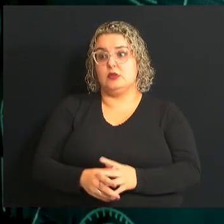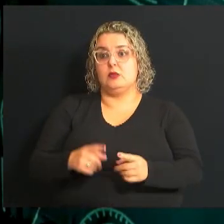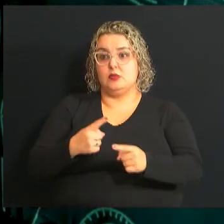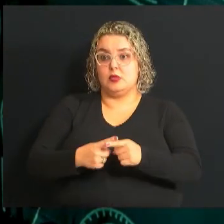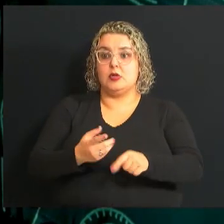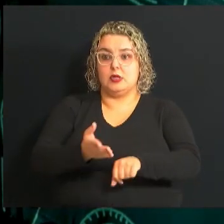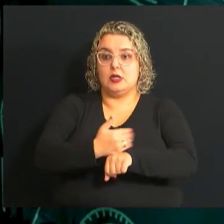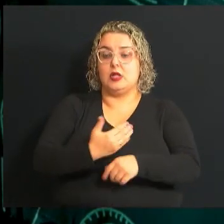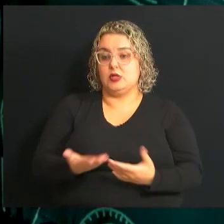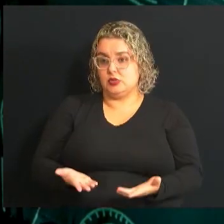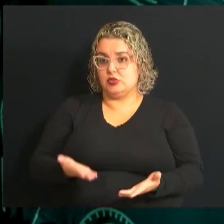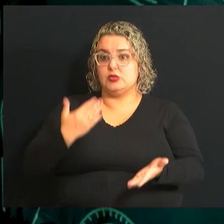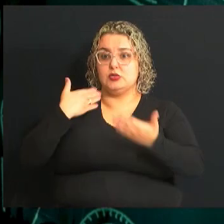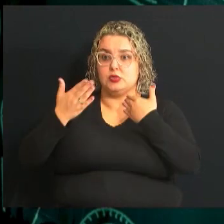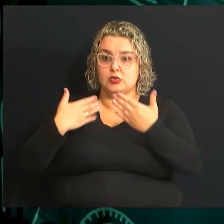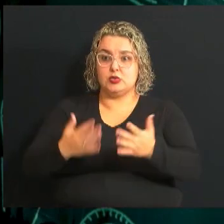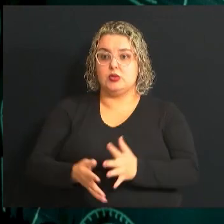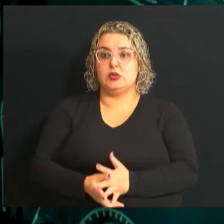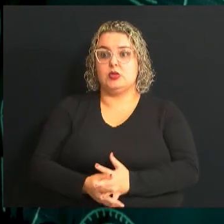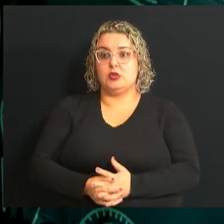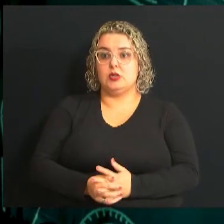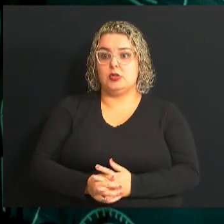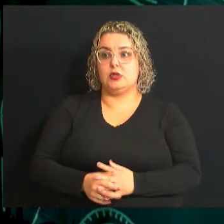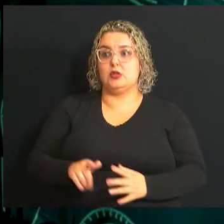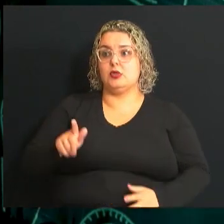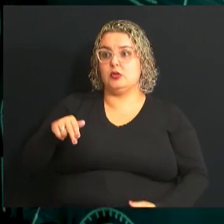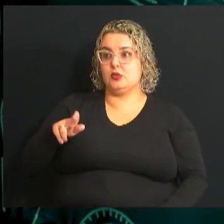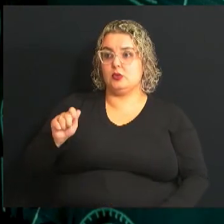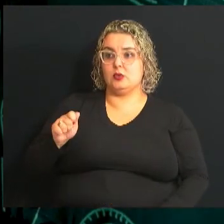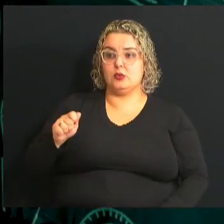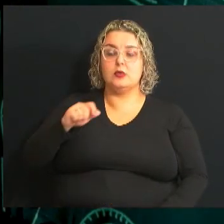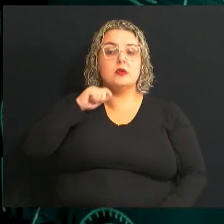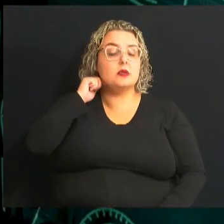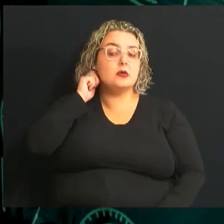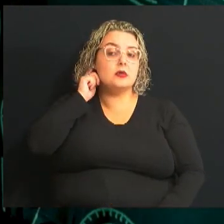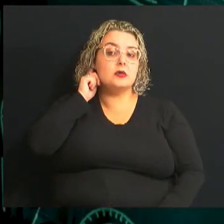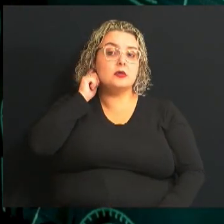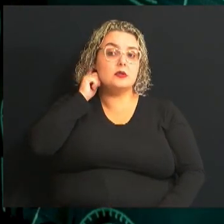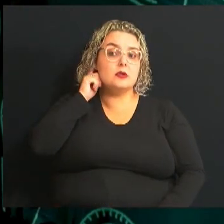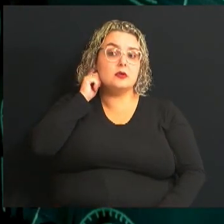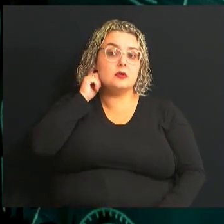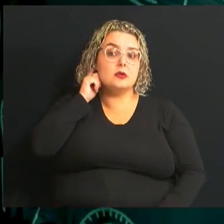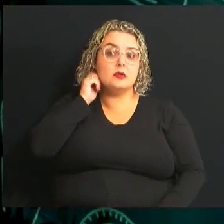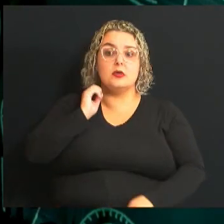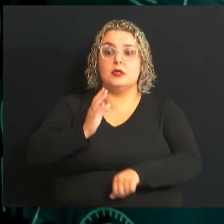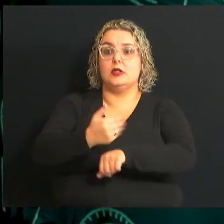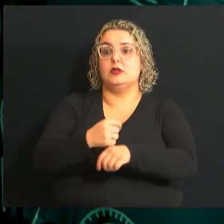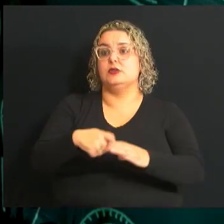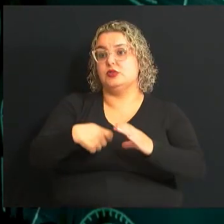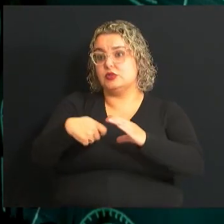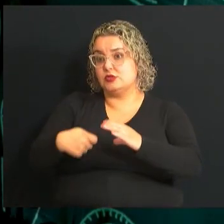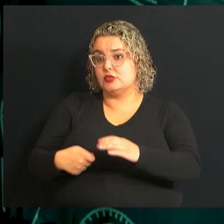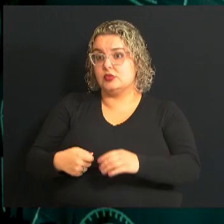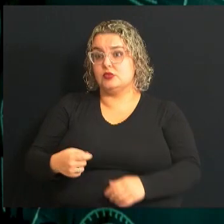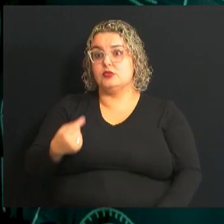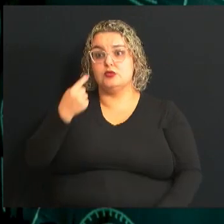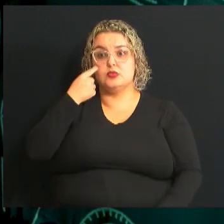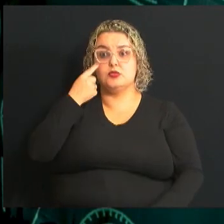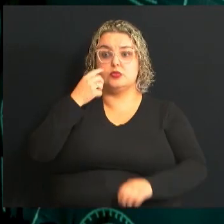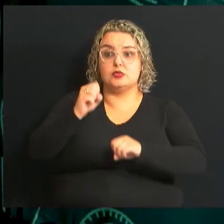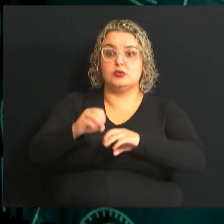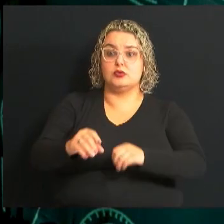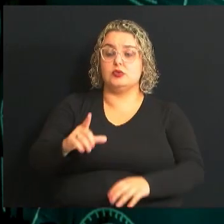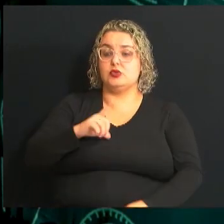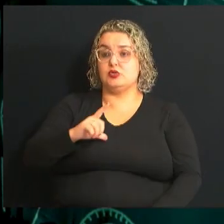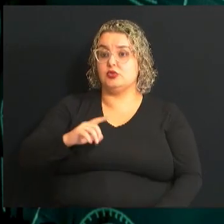até estava conversando, né, Gunga, antes do início aqui De Olho na Educação, antes existia, não